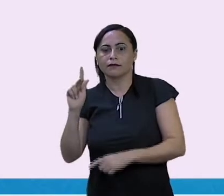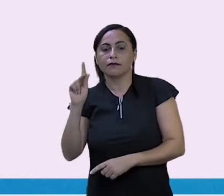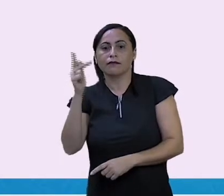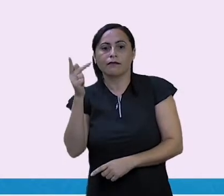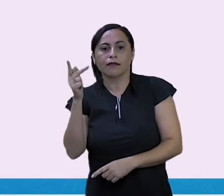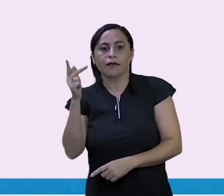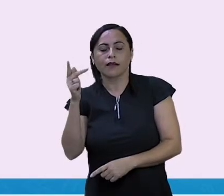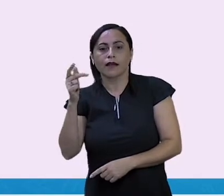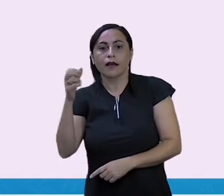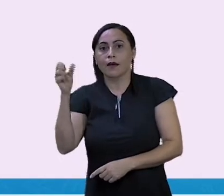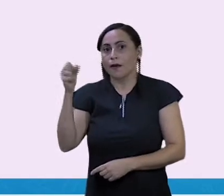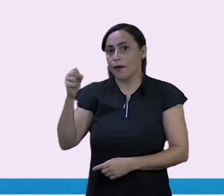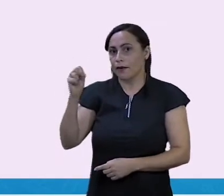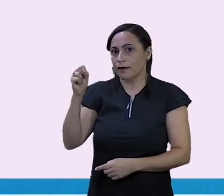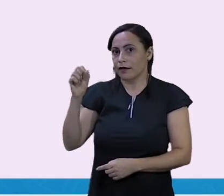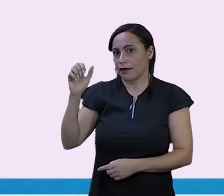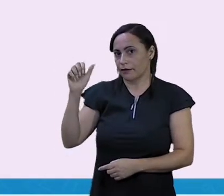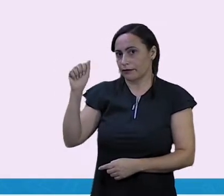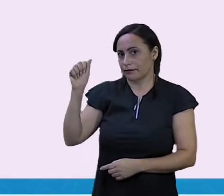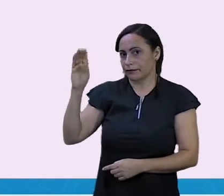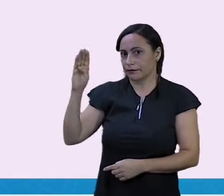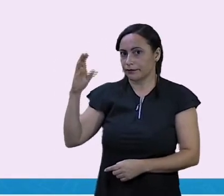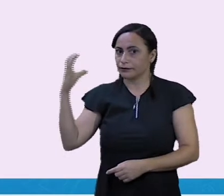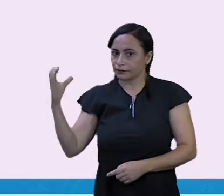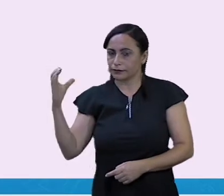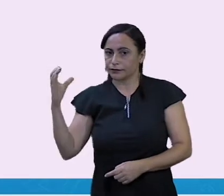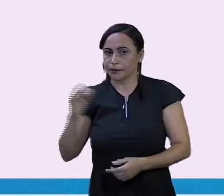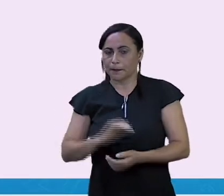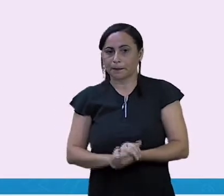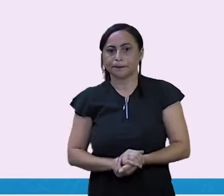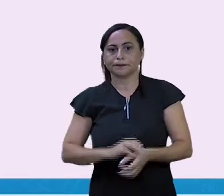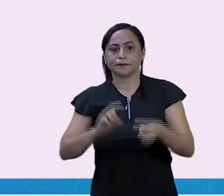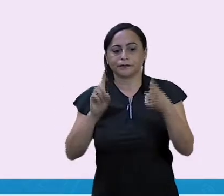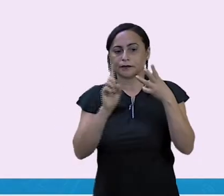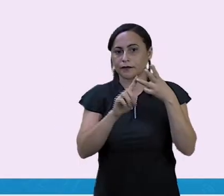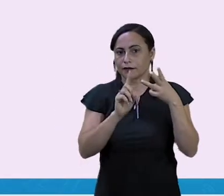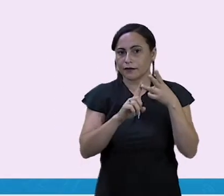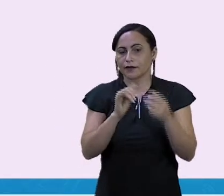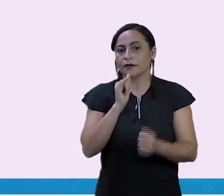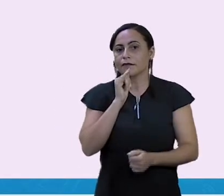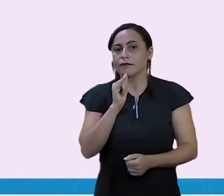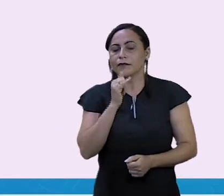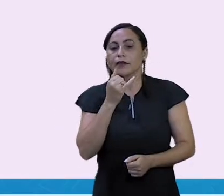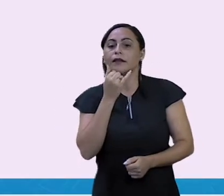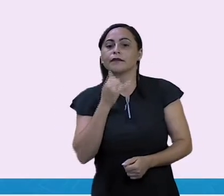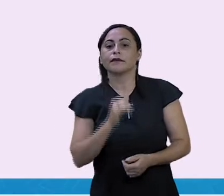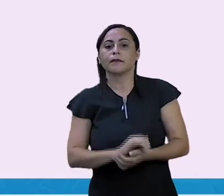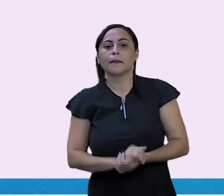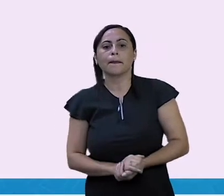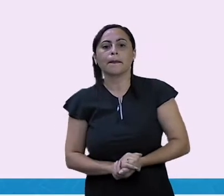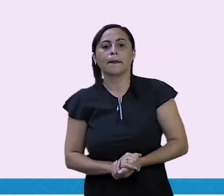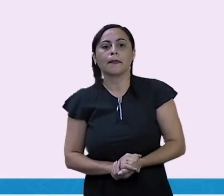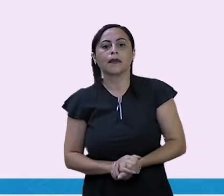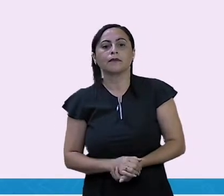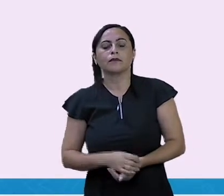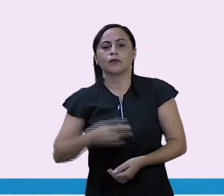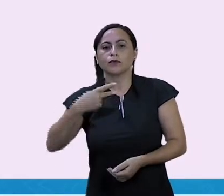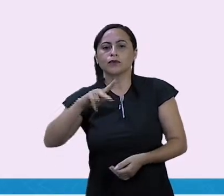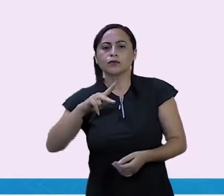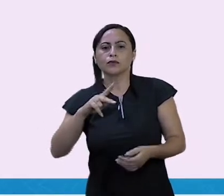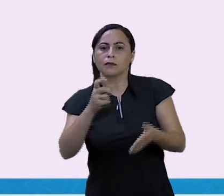nosso alfabeto. Terceiro exemplo, Sua letra é muito